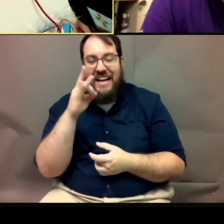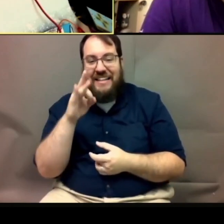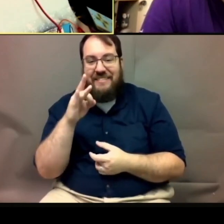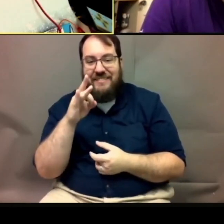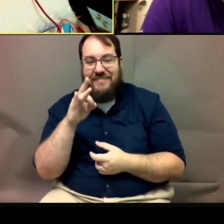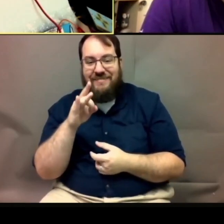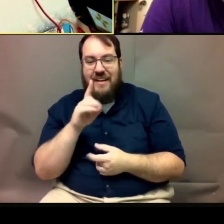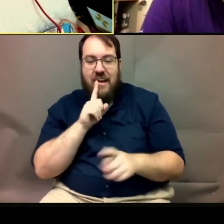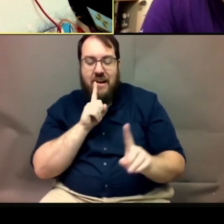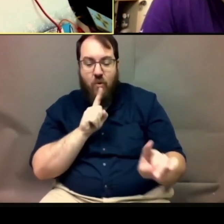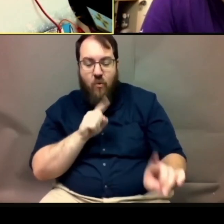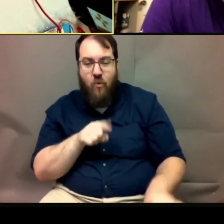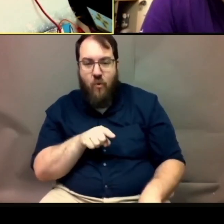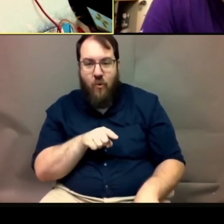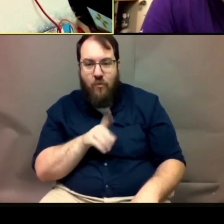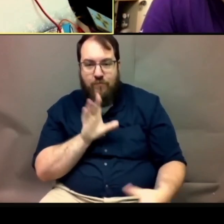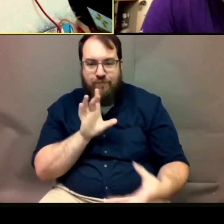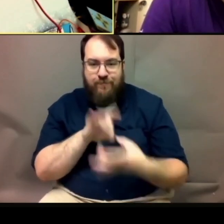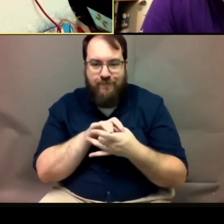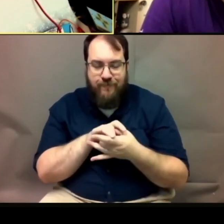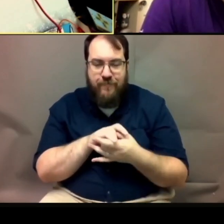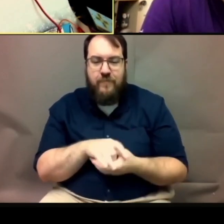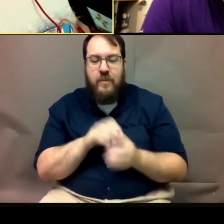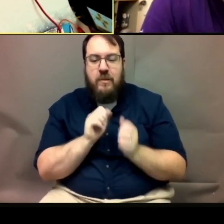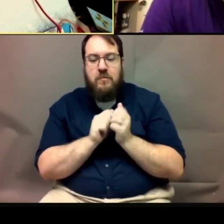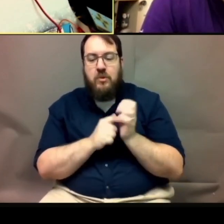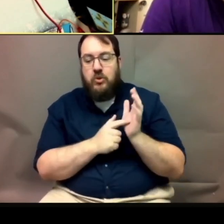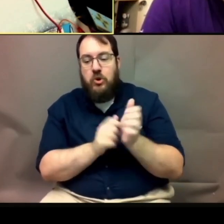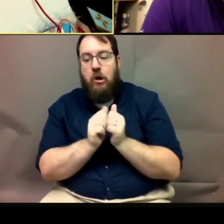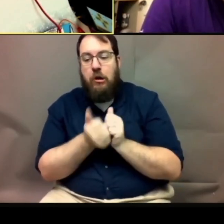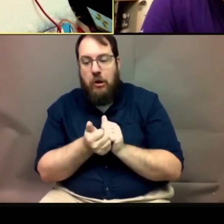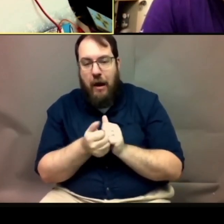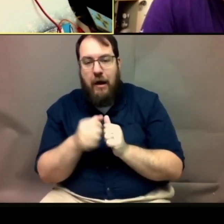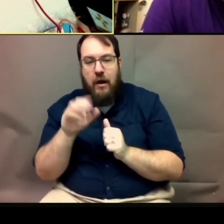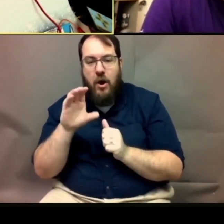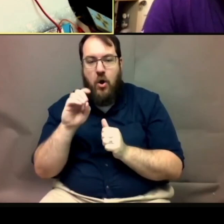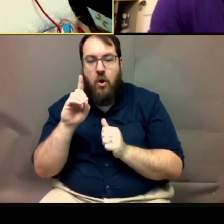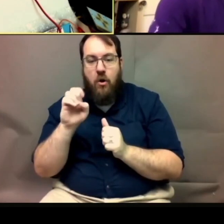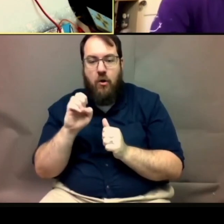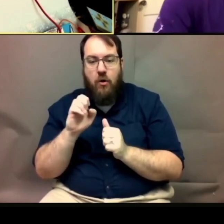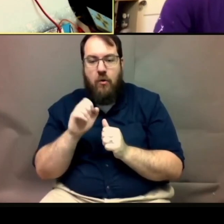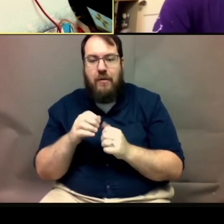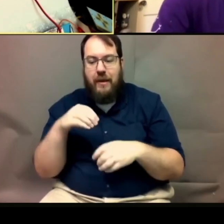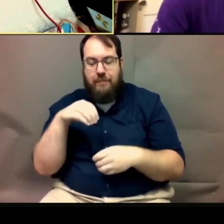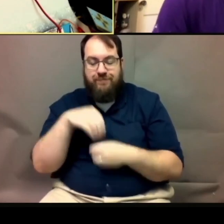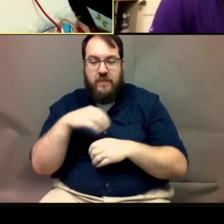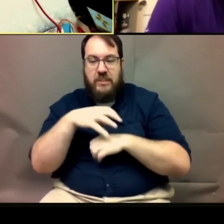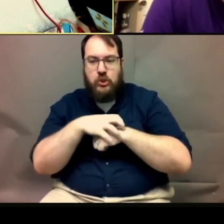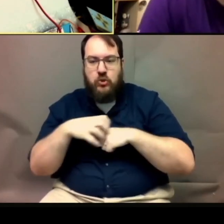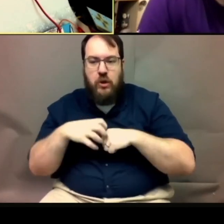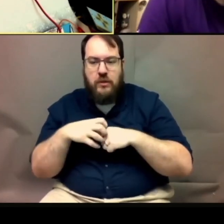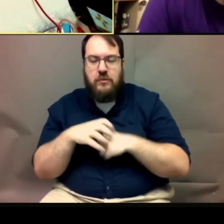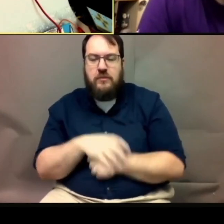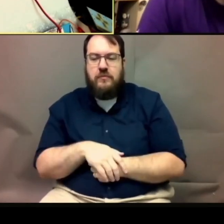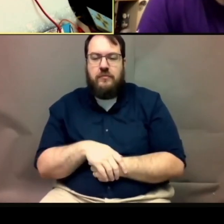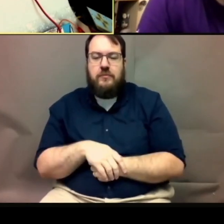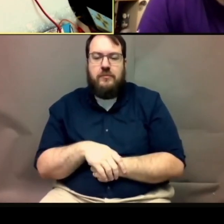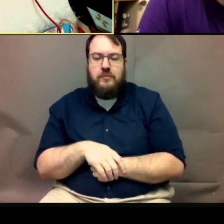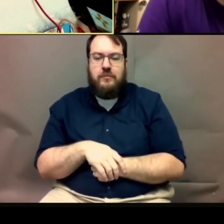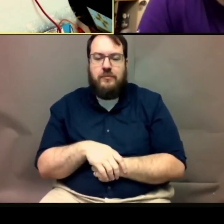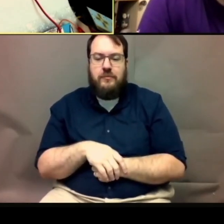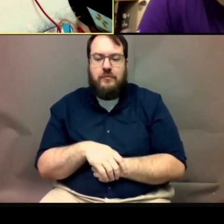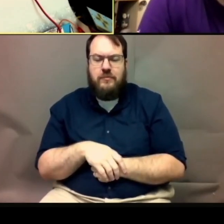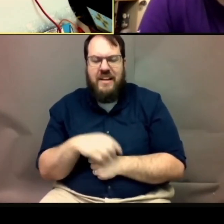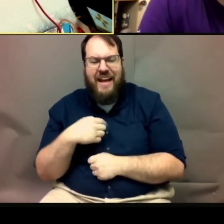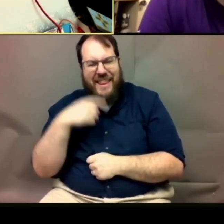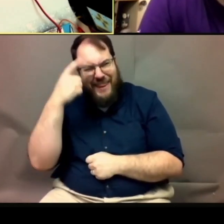aqui do lado direito, nós podemos usar aqui o clipe de jacaré para operar isso aqui. Nós vamos agora aprender a